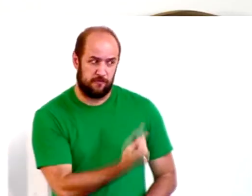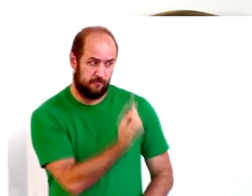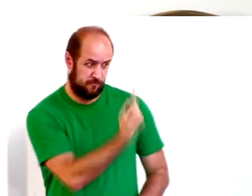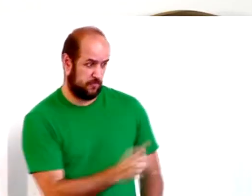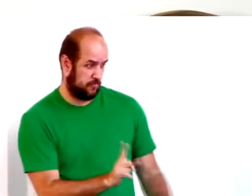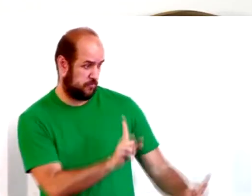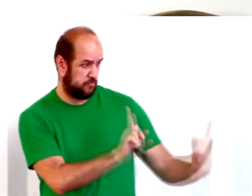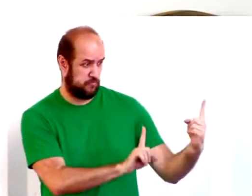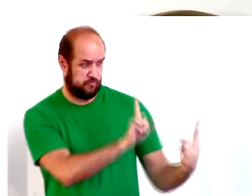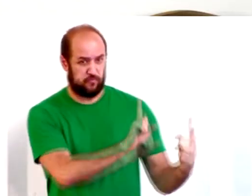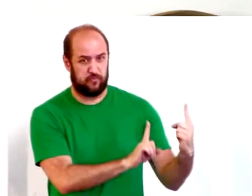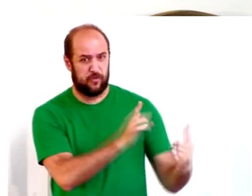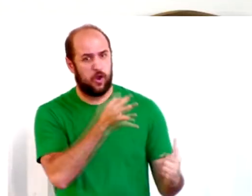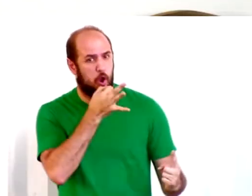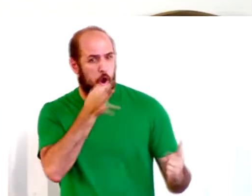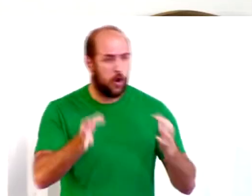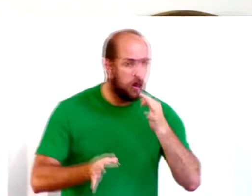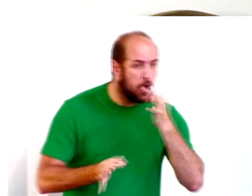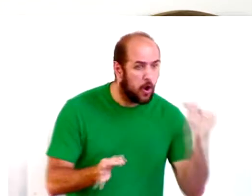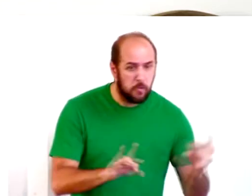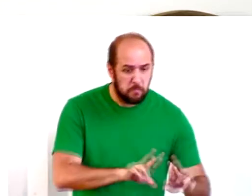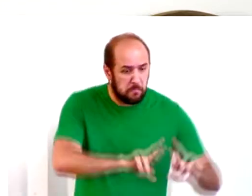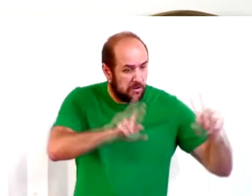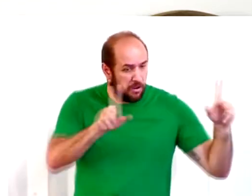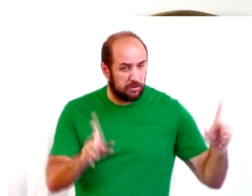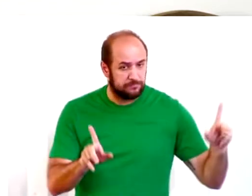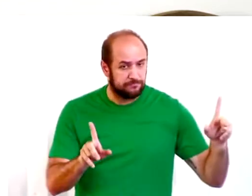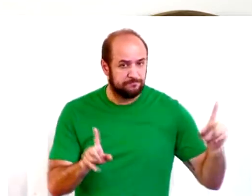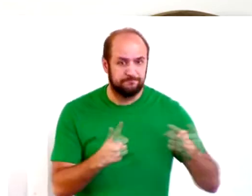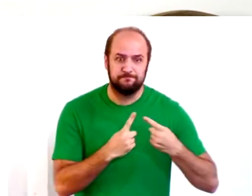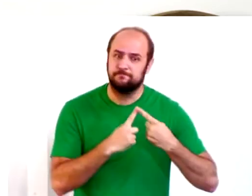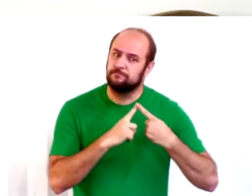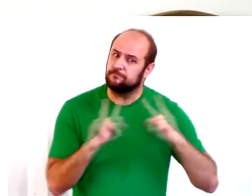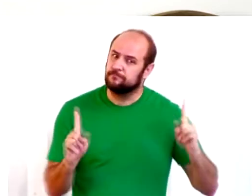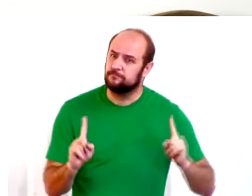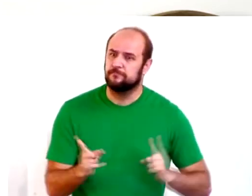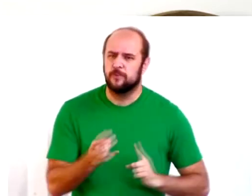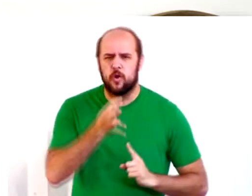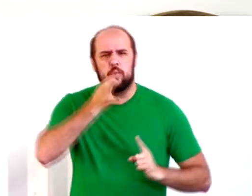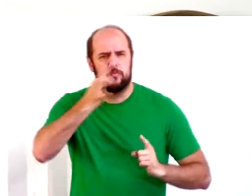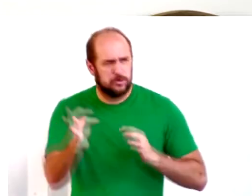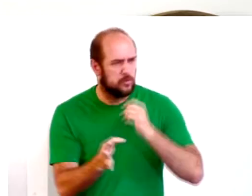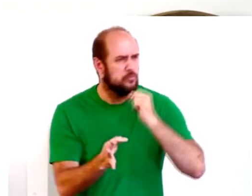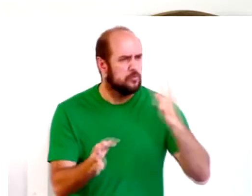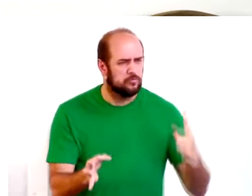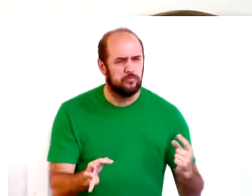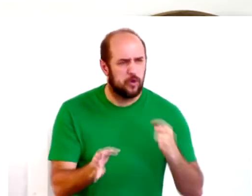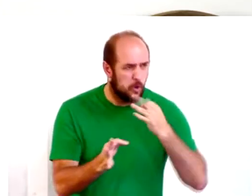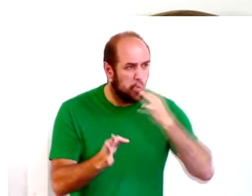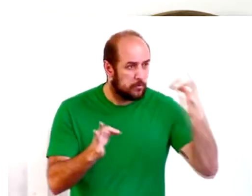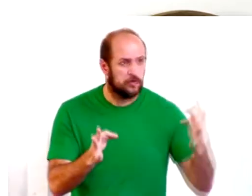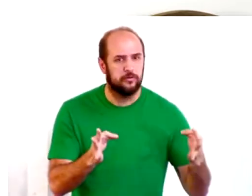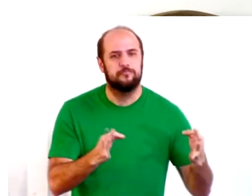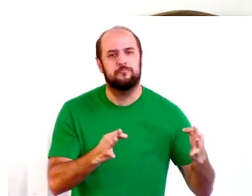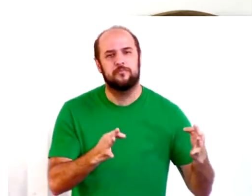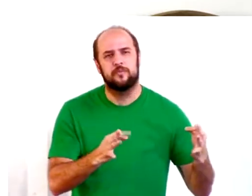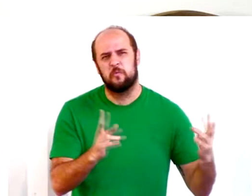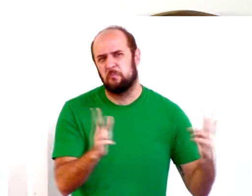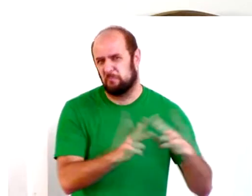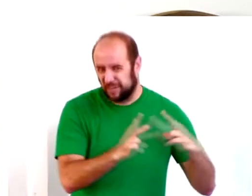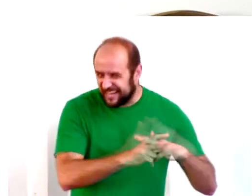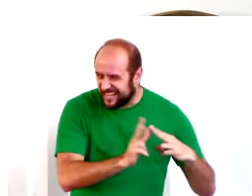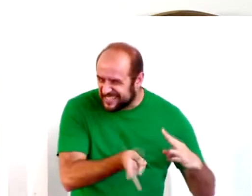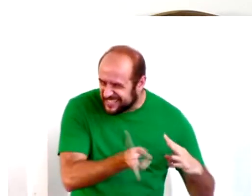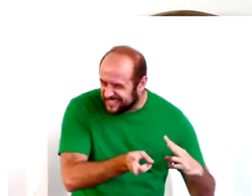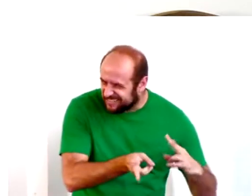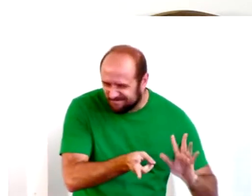estiverem, em algum momento as opiniões serão diferentes. Mas opiniões diferentes, conflitos, são necessariamente contendas? Como a